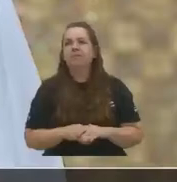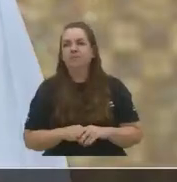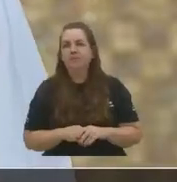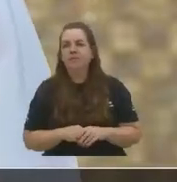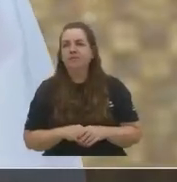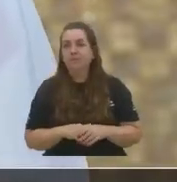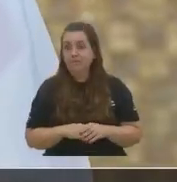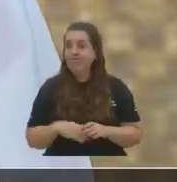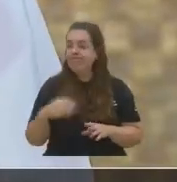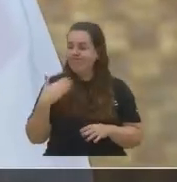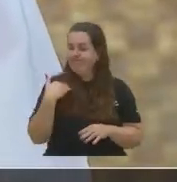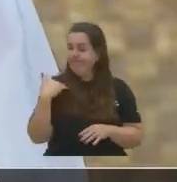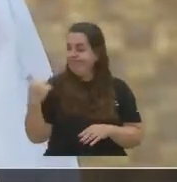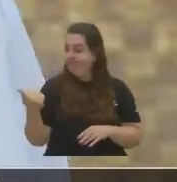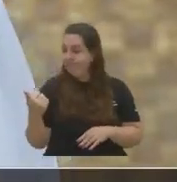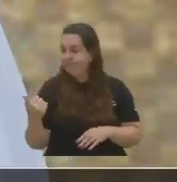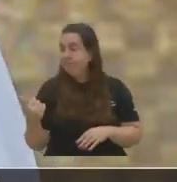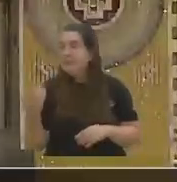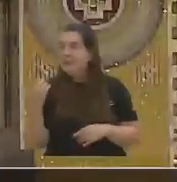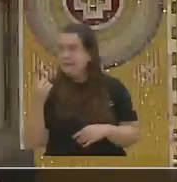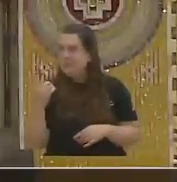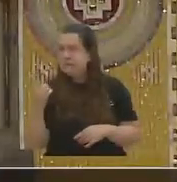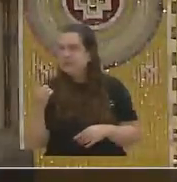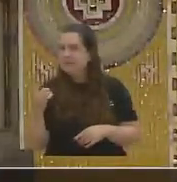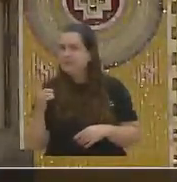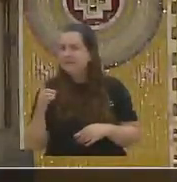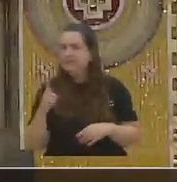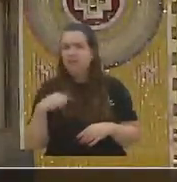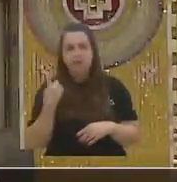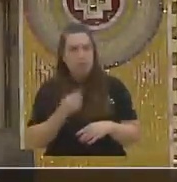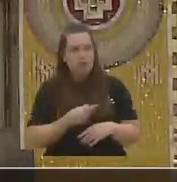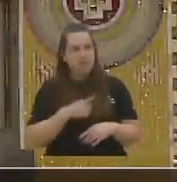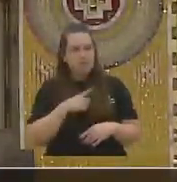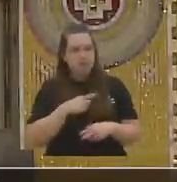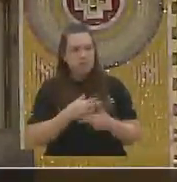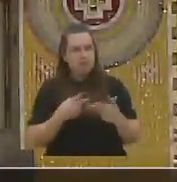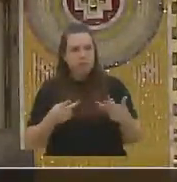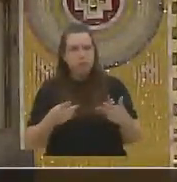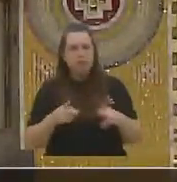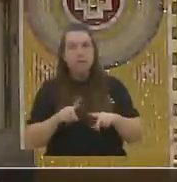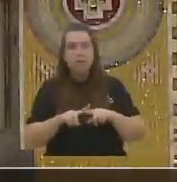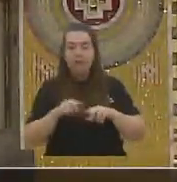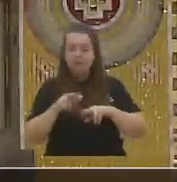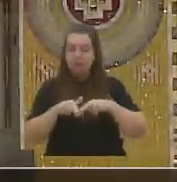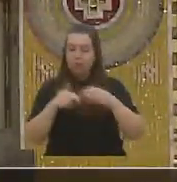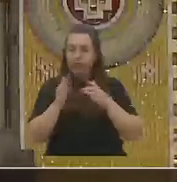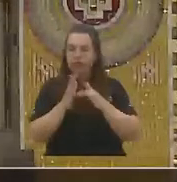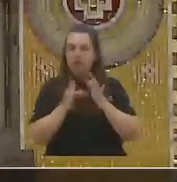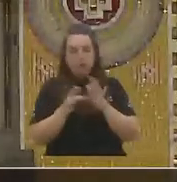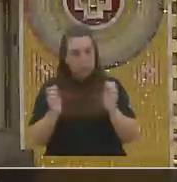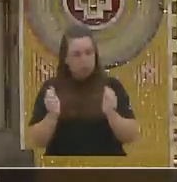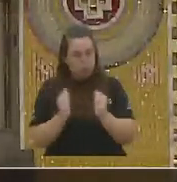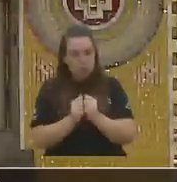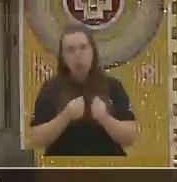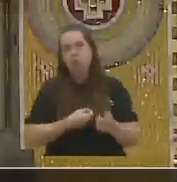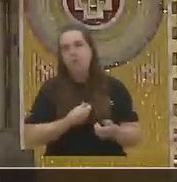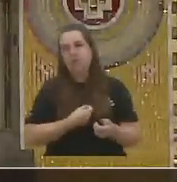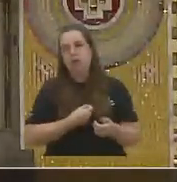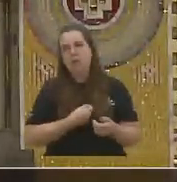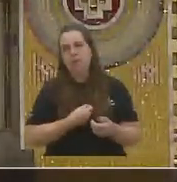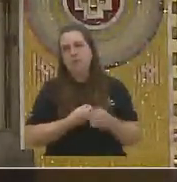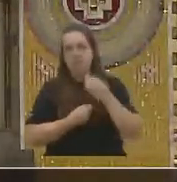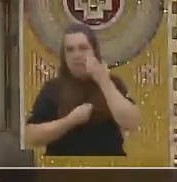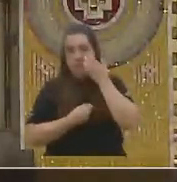O chamado é estarmos tudo isto em Cristo, como parte de